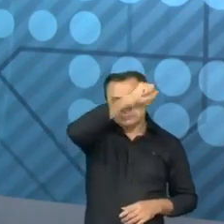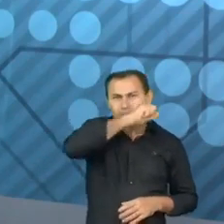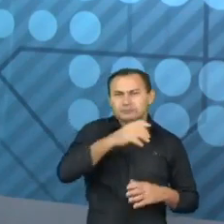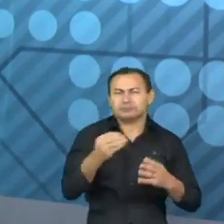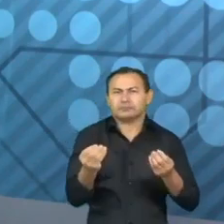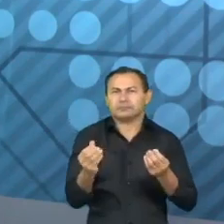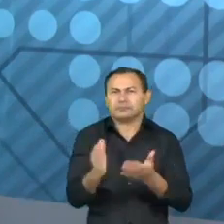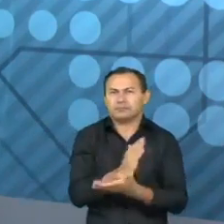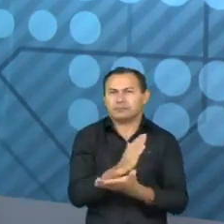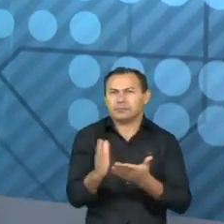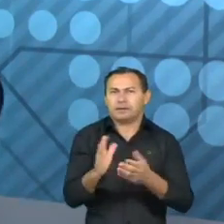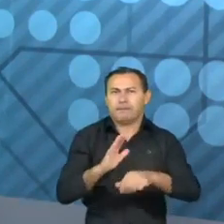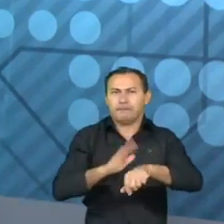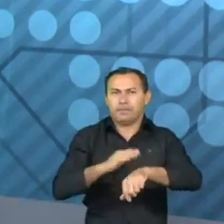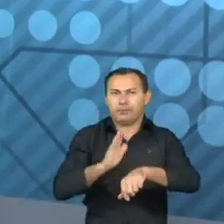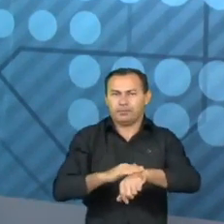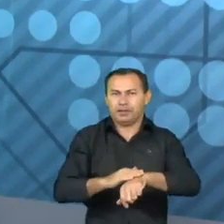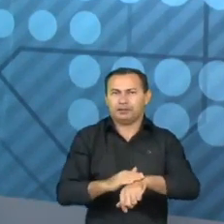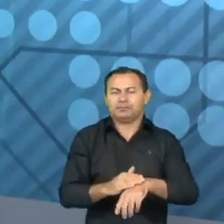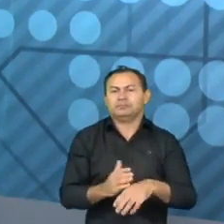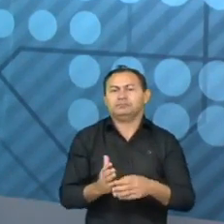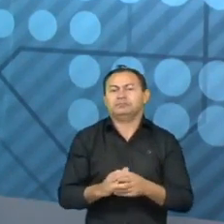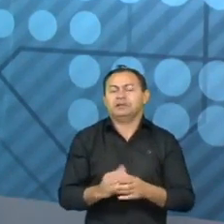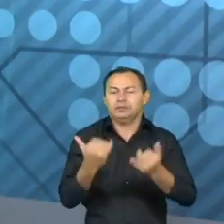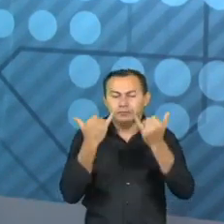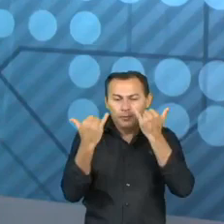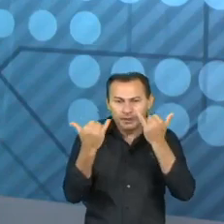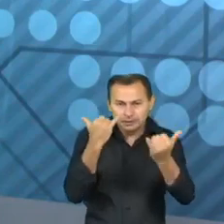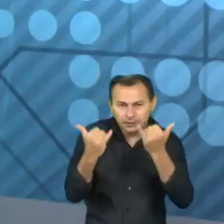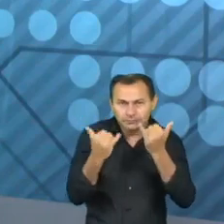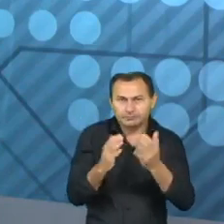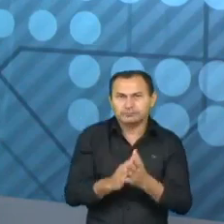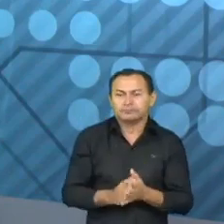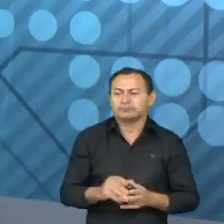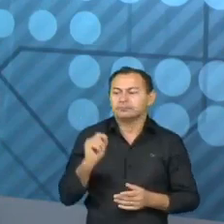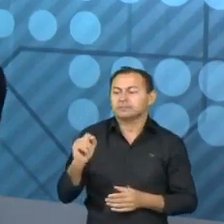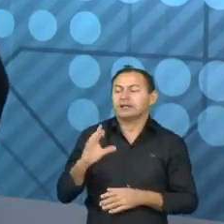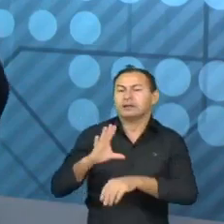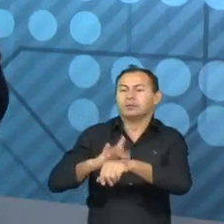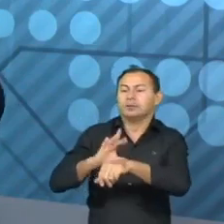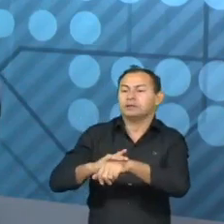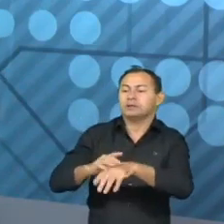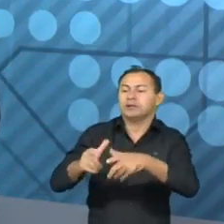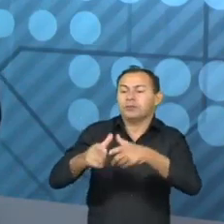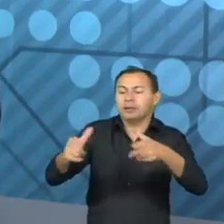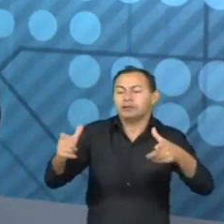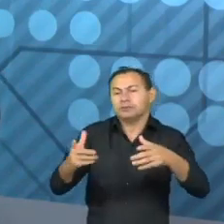um determinado momento, determinada informação daquela